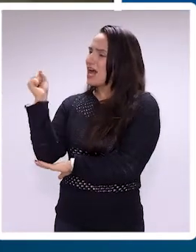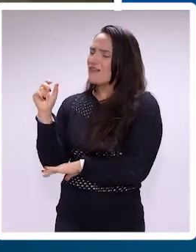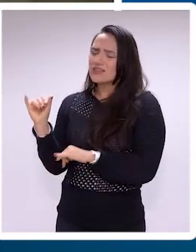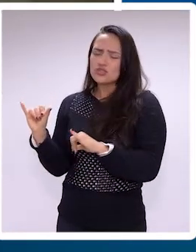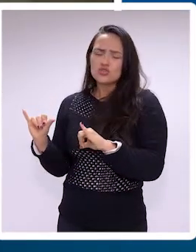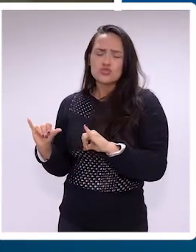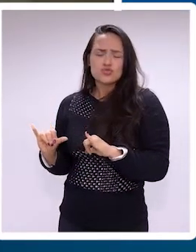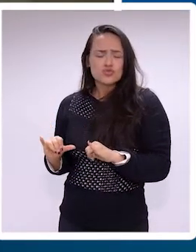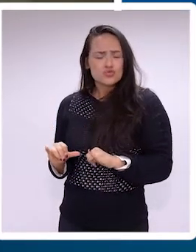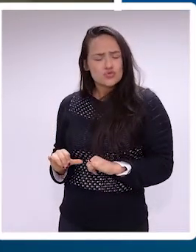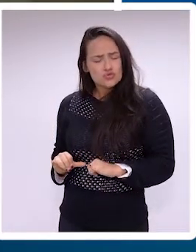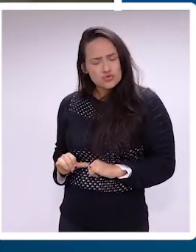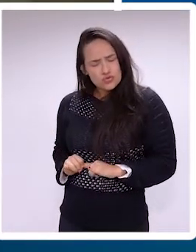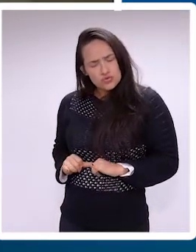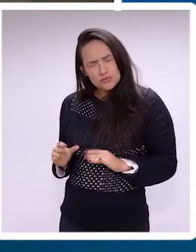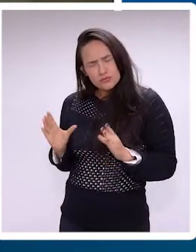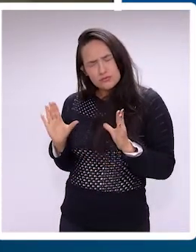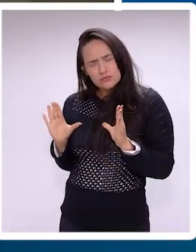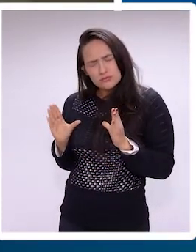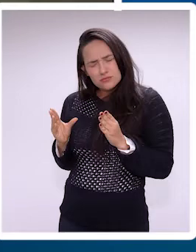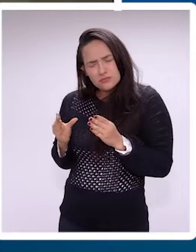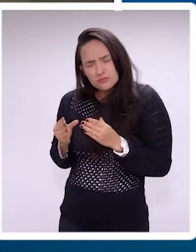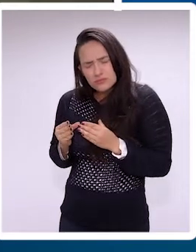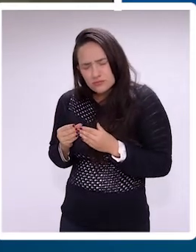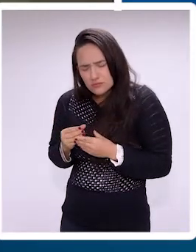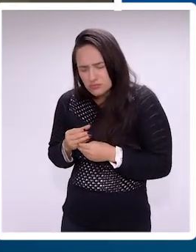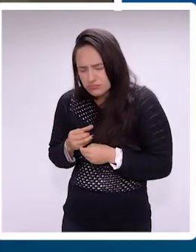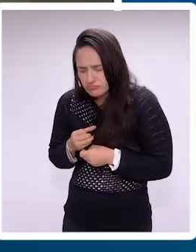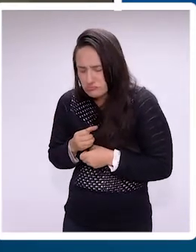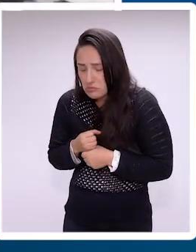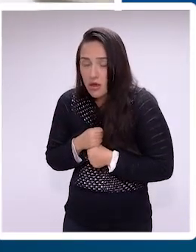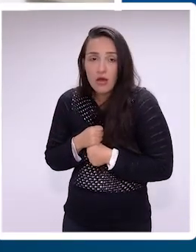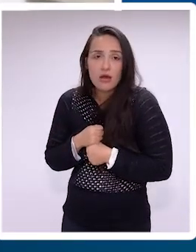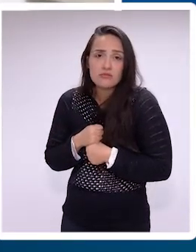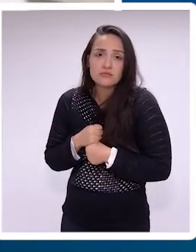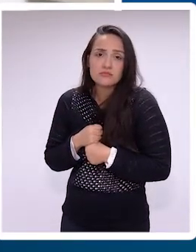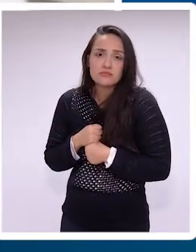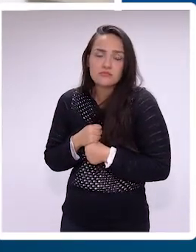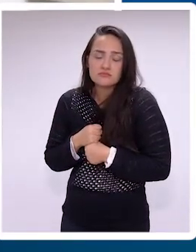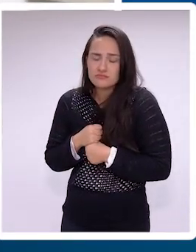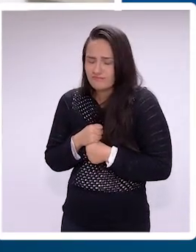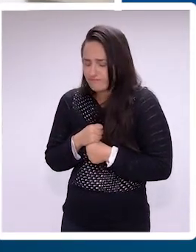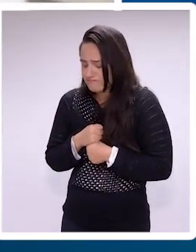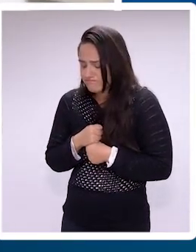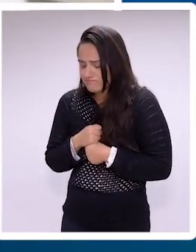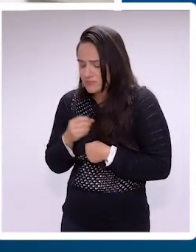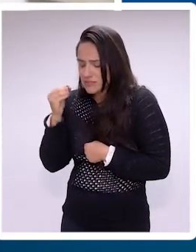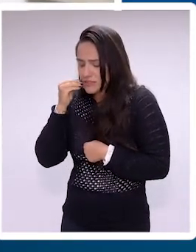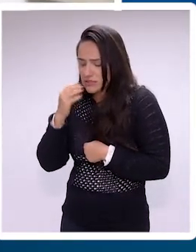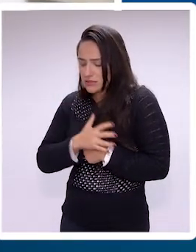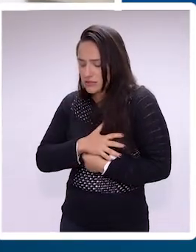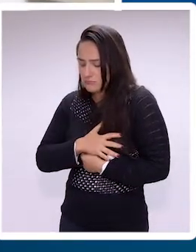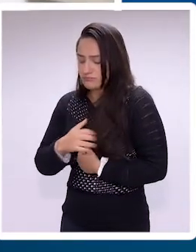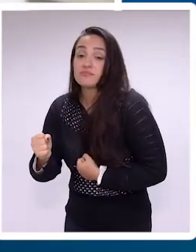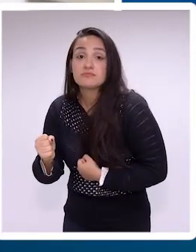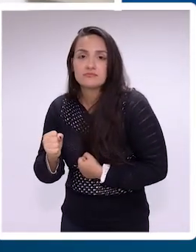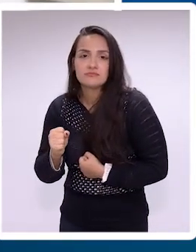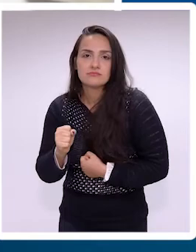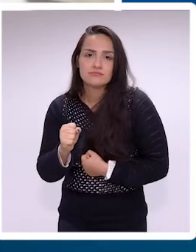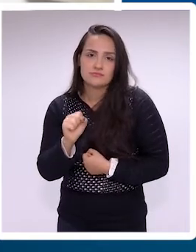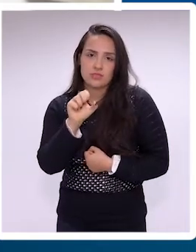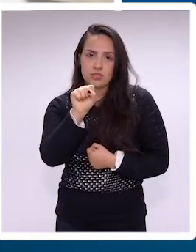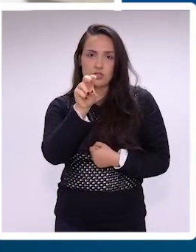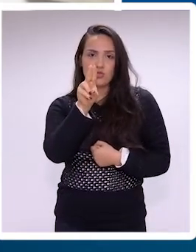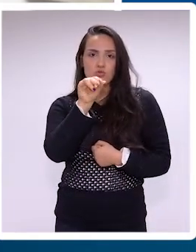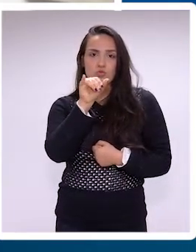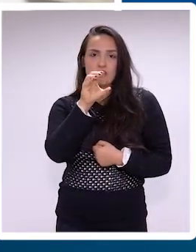outra saída na sua vida a não ser cometer o suicídio. As pessoas que se matam, que se suicidam, na